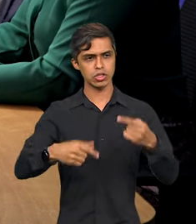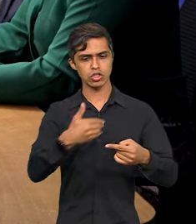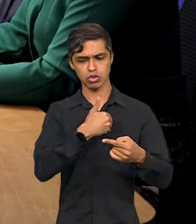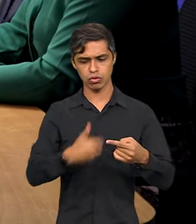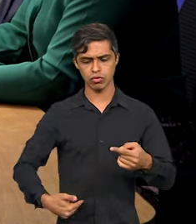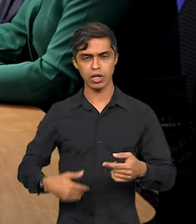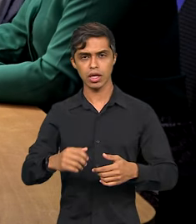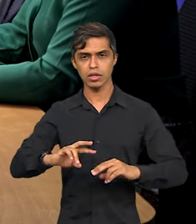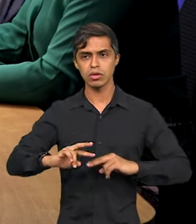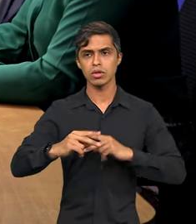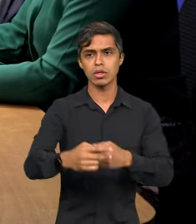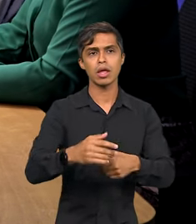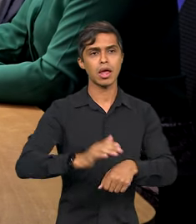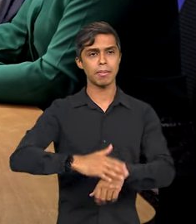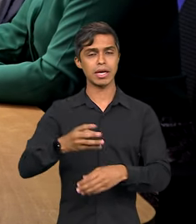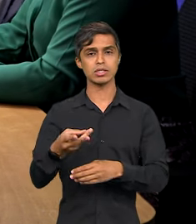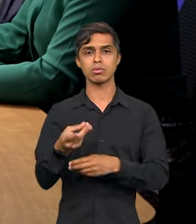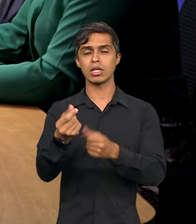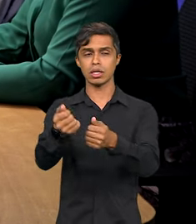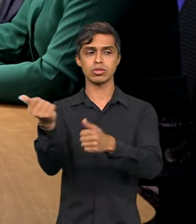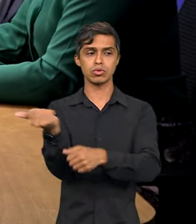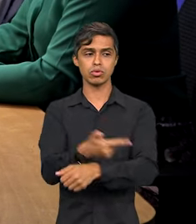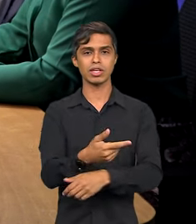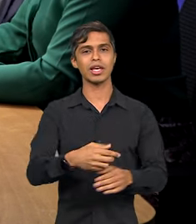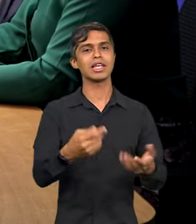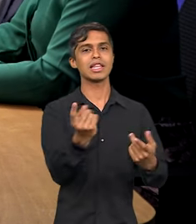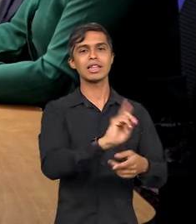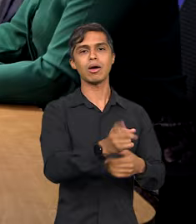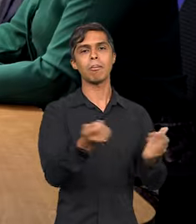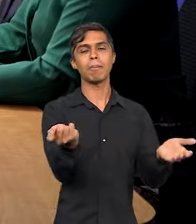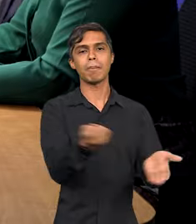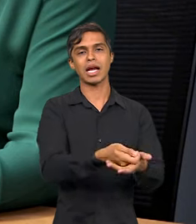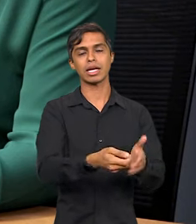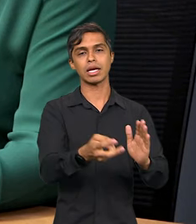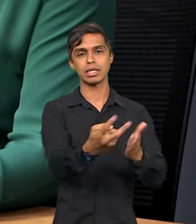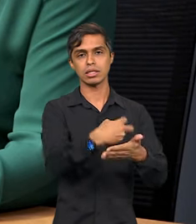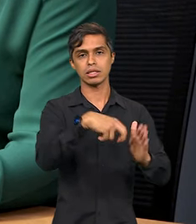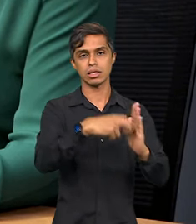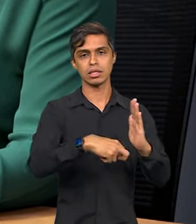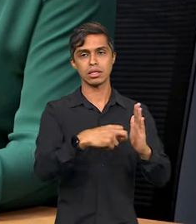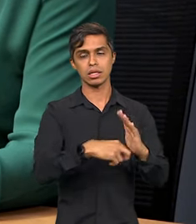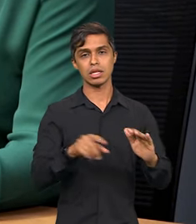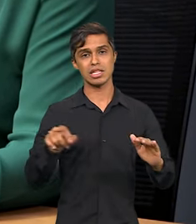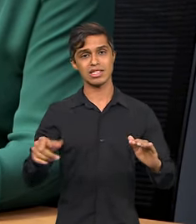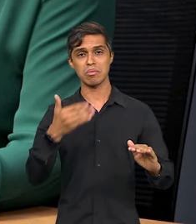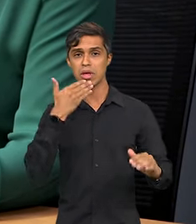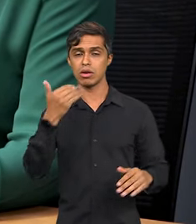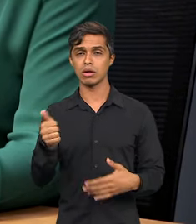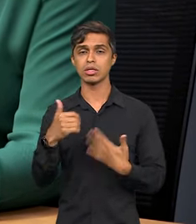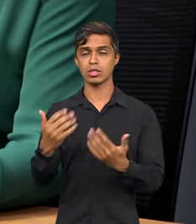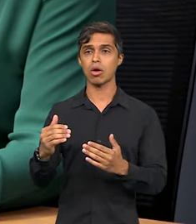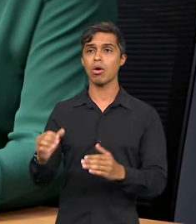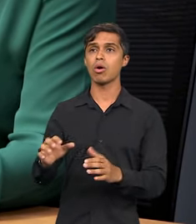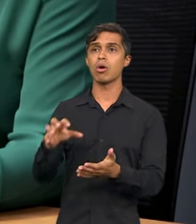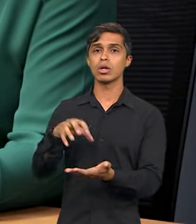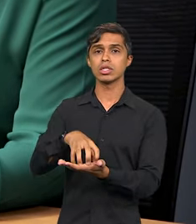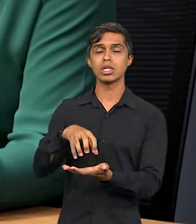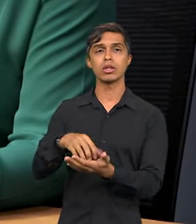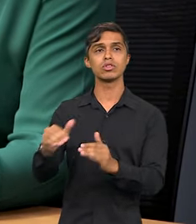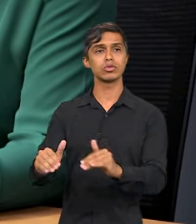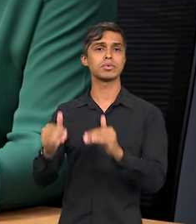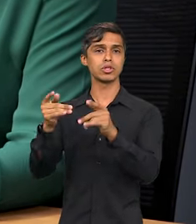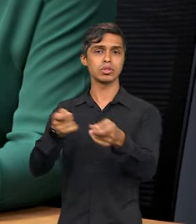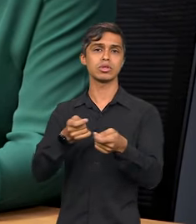renda tendem a ser mais efetivas do que políticas de isenção tributária Então ela o as organizações superiores de controle elas conseguem